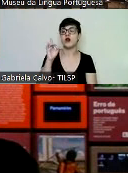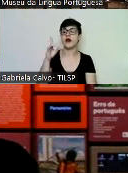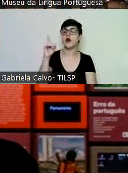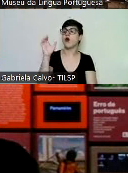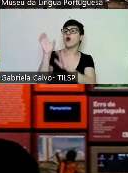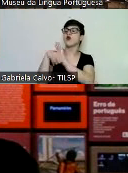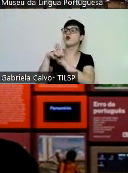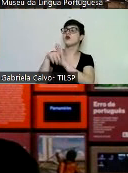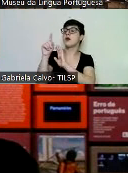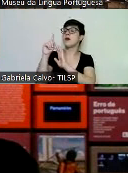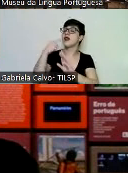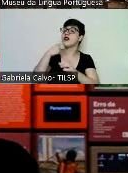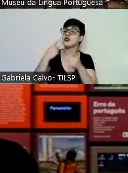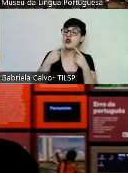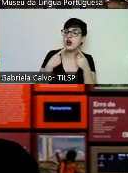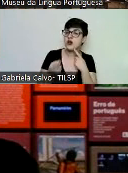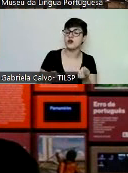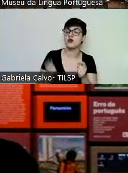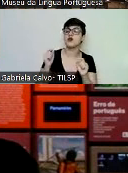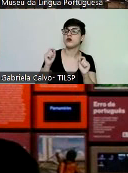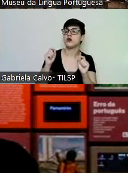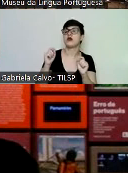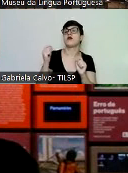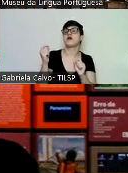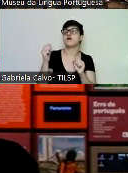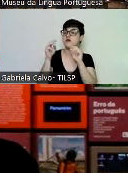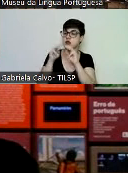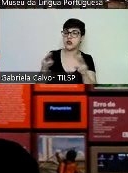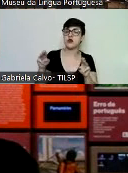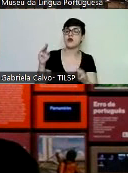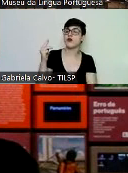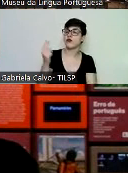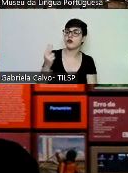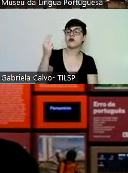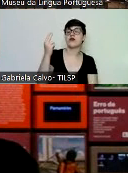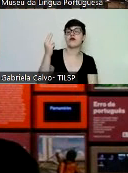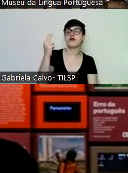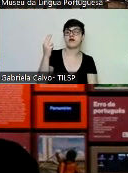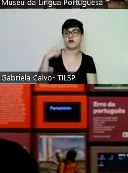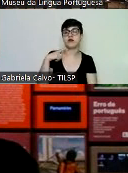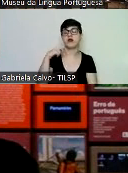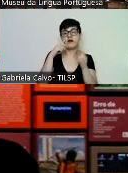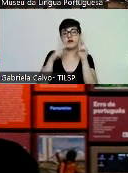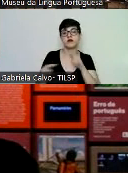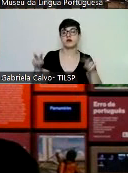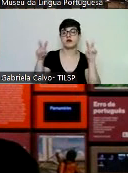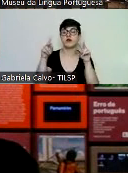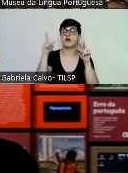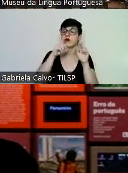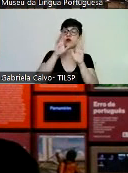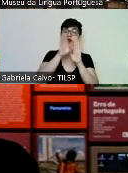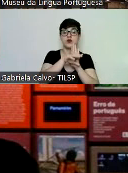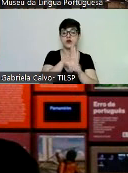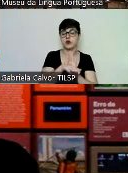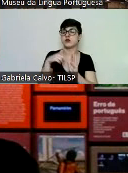da missão visão e Valores do Museu da Língua cuja redação é anterior a essa redação da definição e o quanto